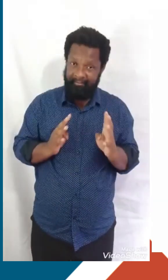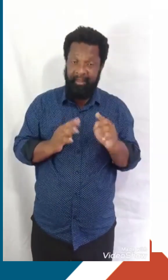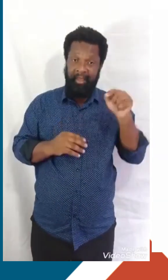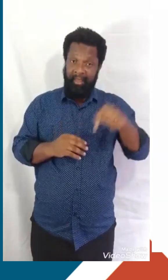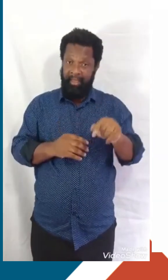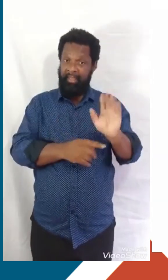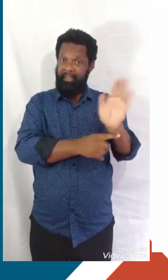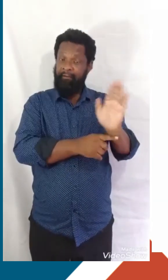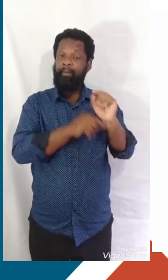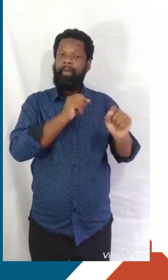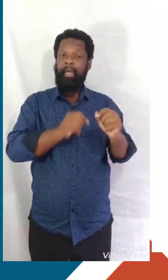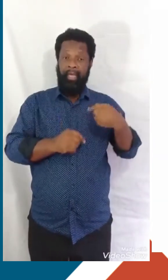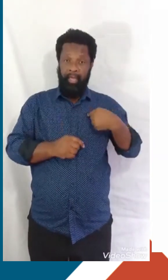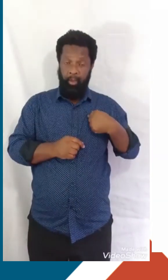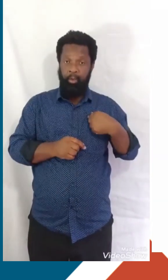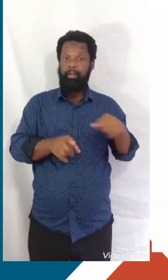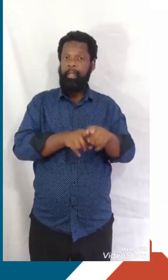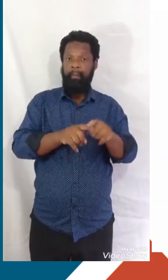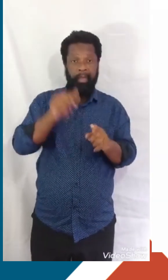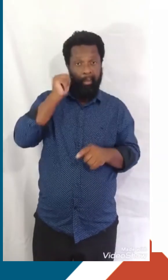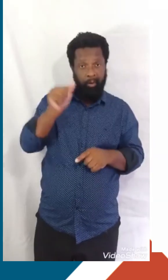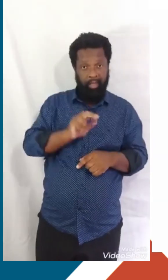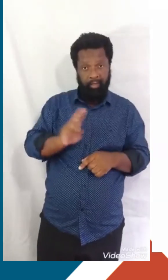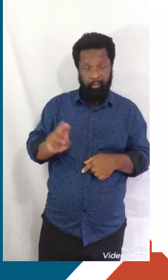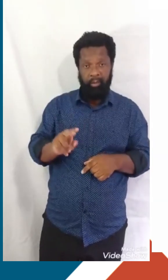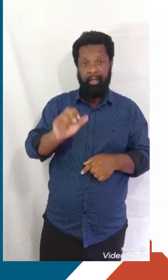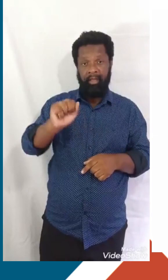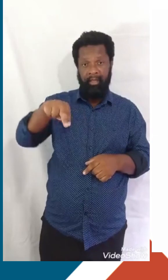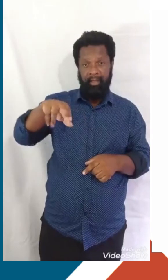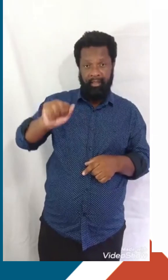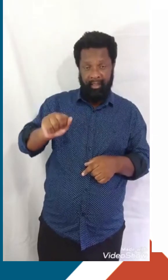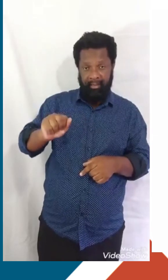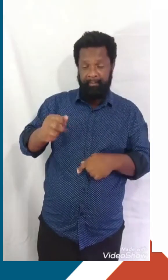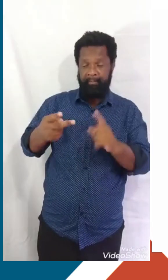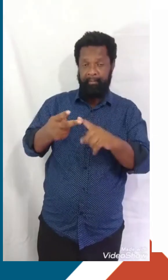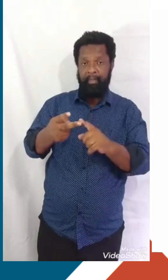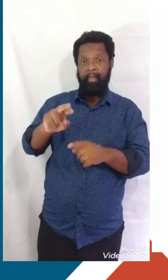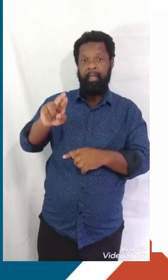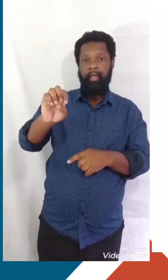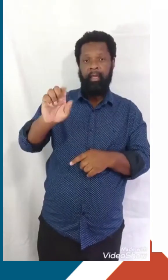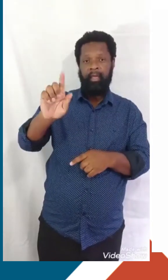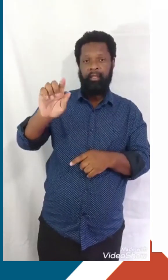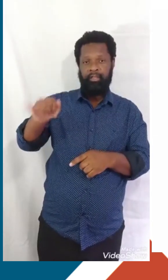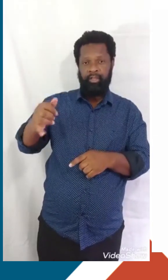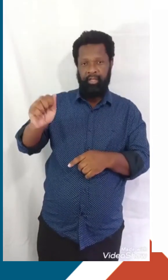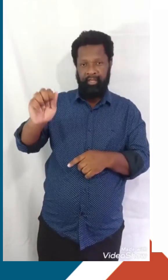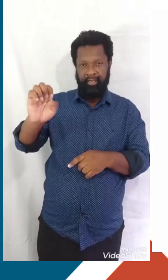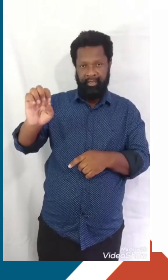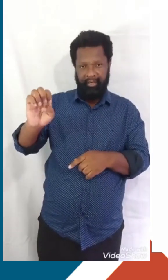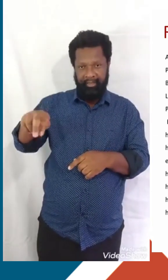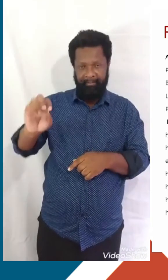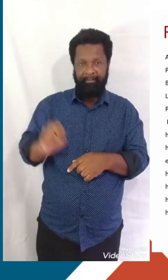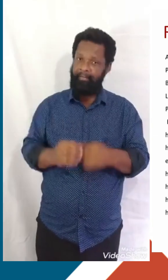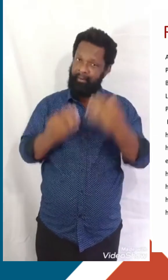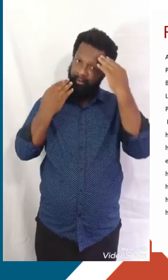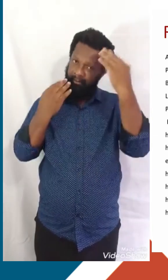vídeo foi produzido por mim e pelas mediadoras Ana Luísa Neves e Regiane Coelho.